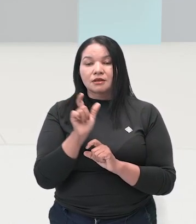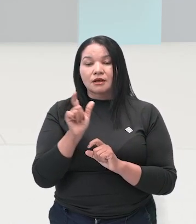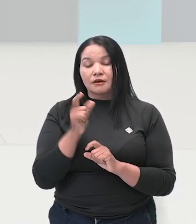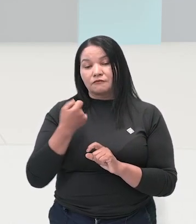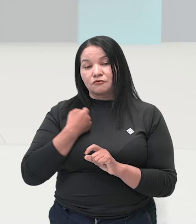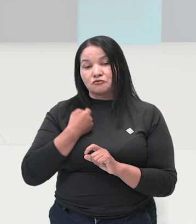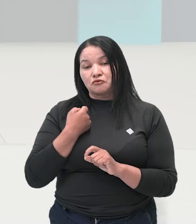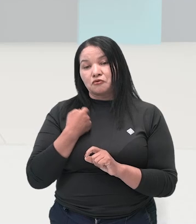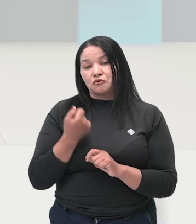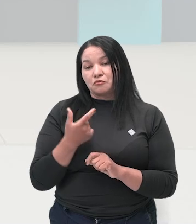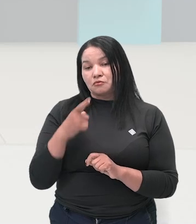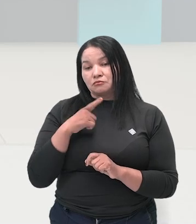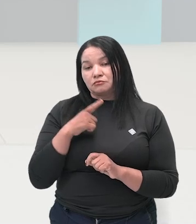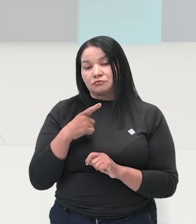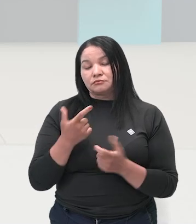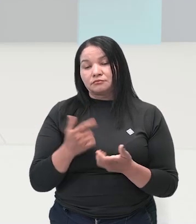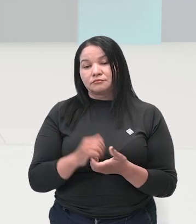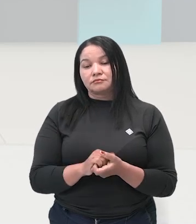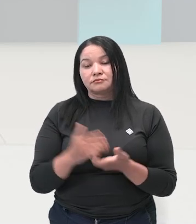ó, 2023,